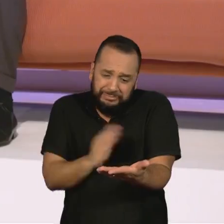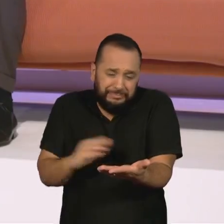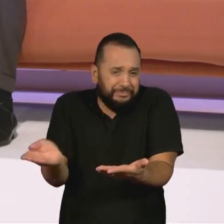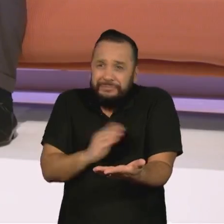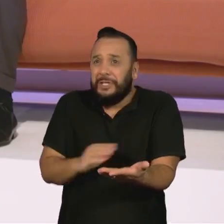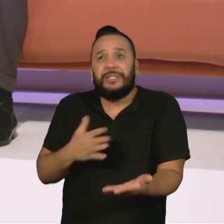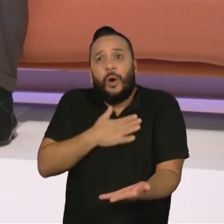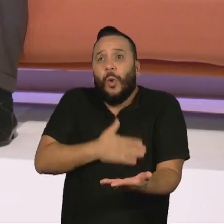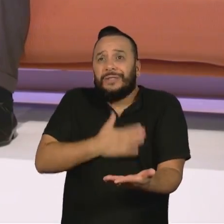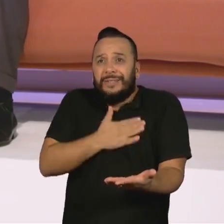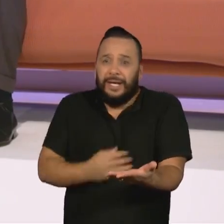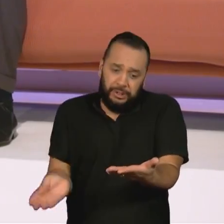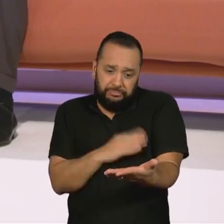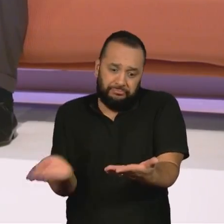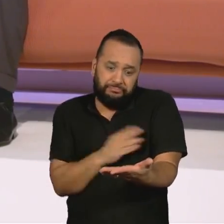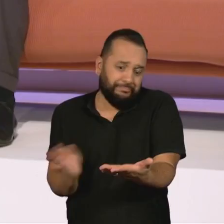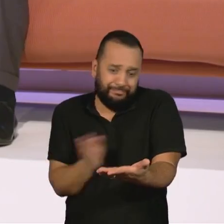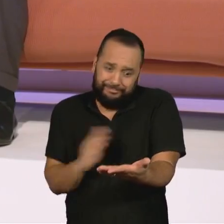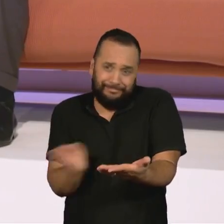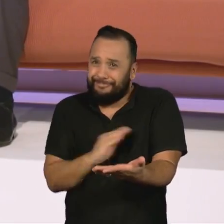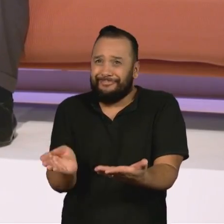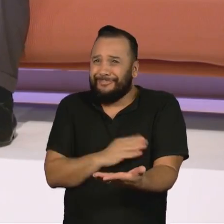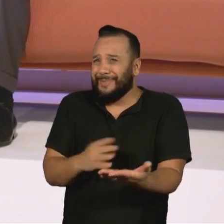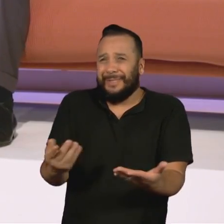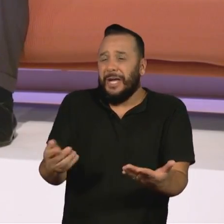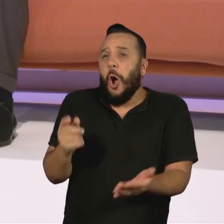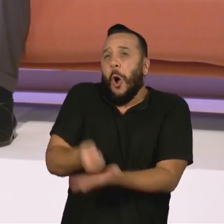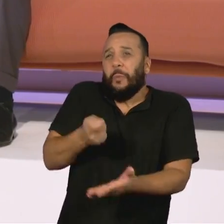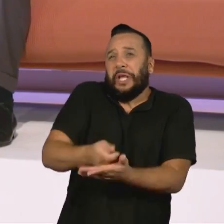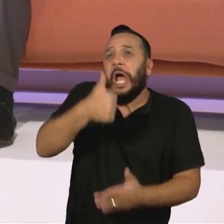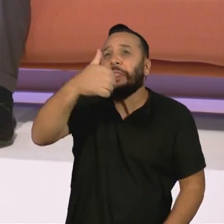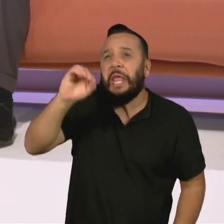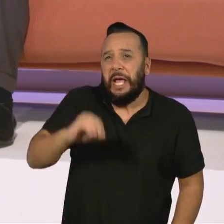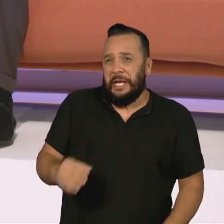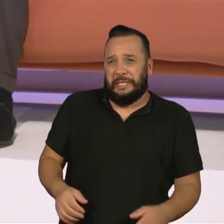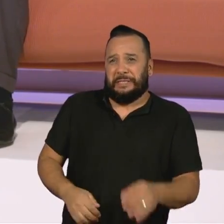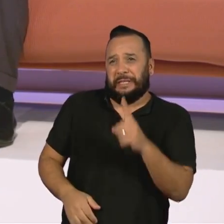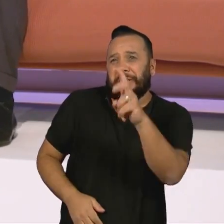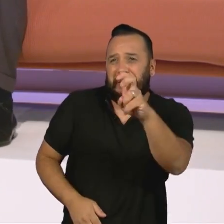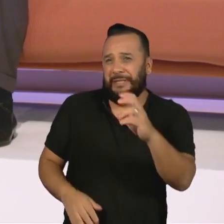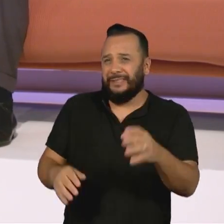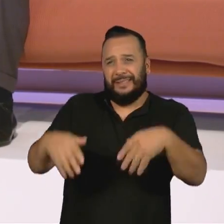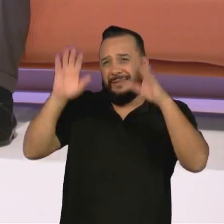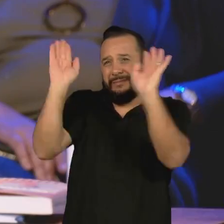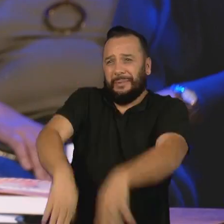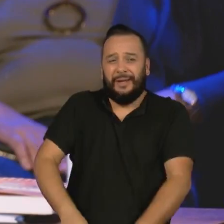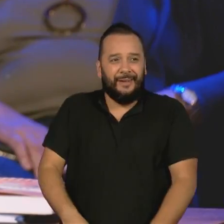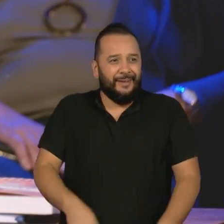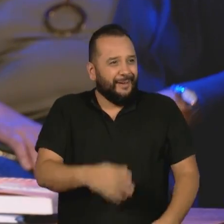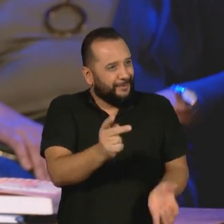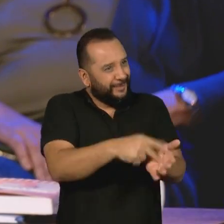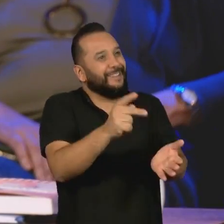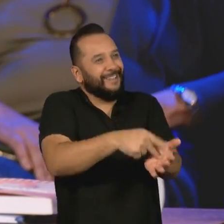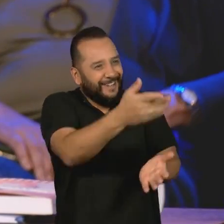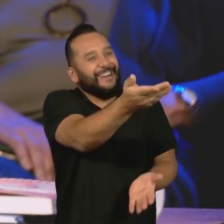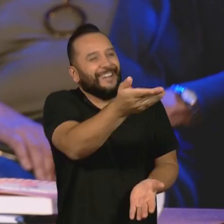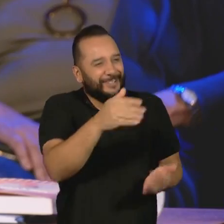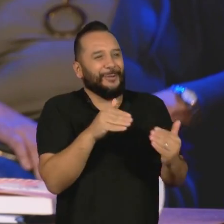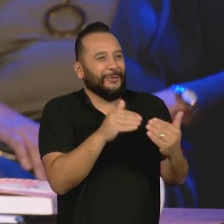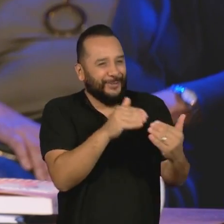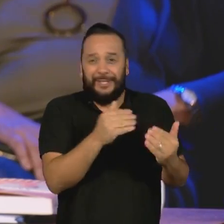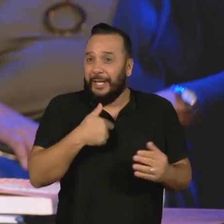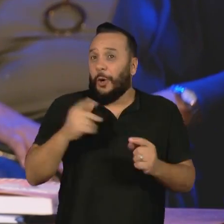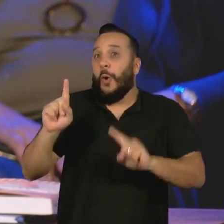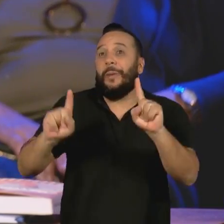está gostando do livro, você vai embora. Que história é essa, né? Se você não está gostando do livro, você larga o livro. Mas você vai cronometrar? Uma